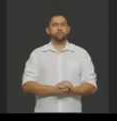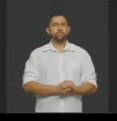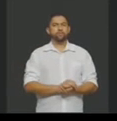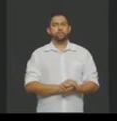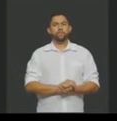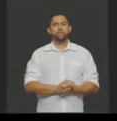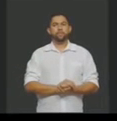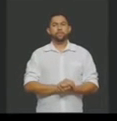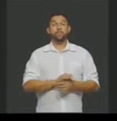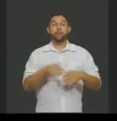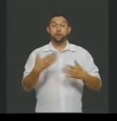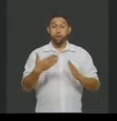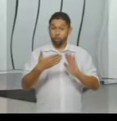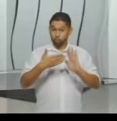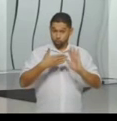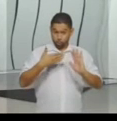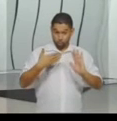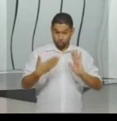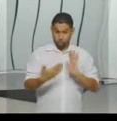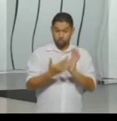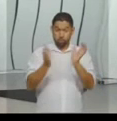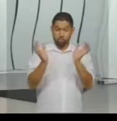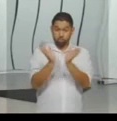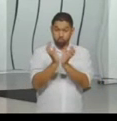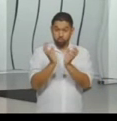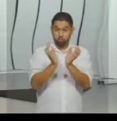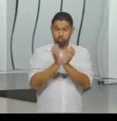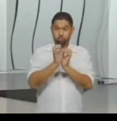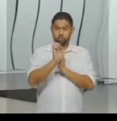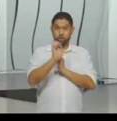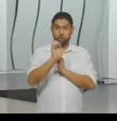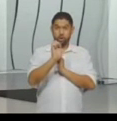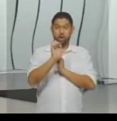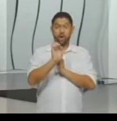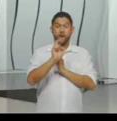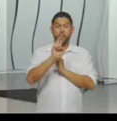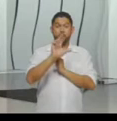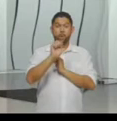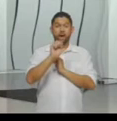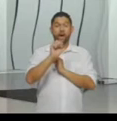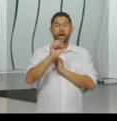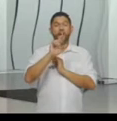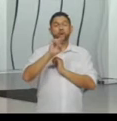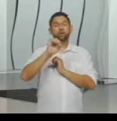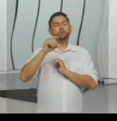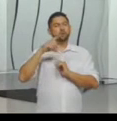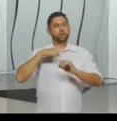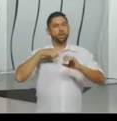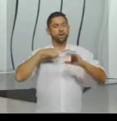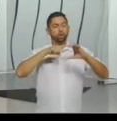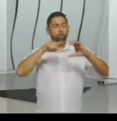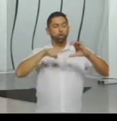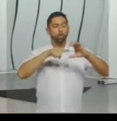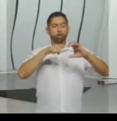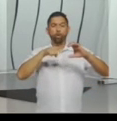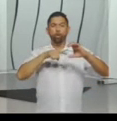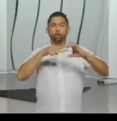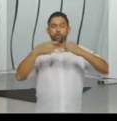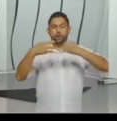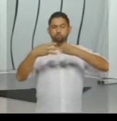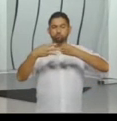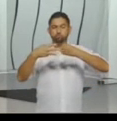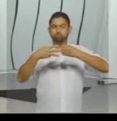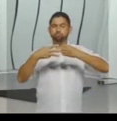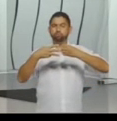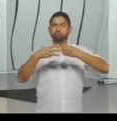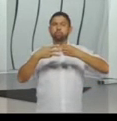de que todos eles são eucarióticos, ou seja, todos eles têm membrana nuclear, têm um núcleo definido, nós temos aí alguma